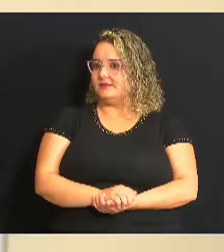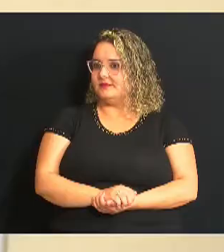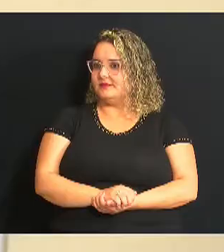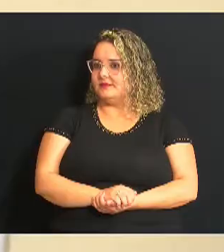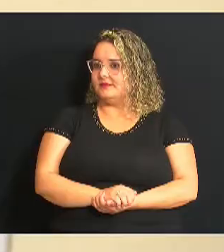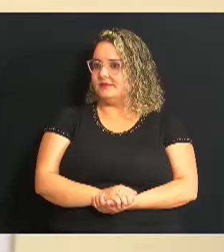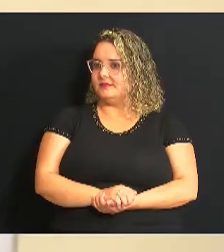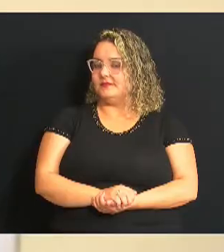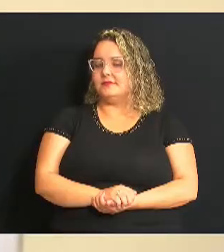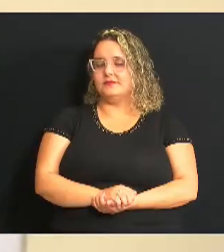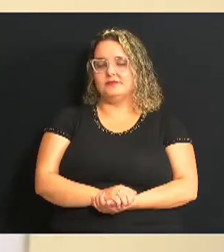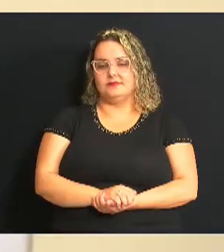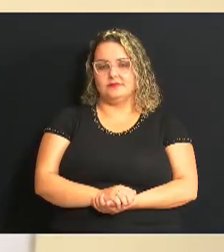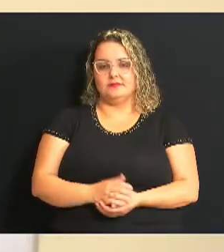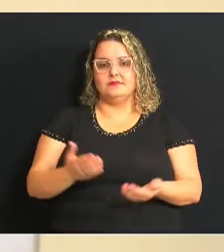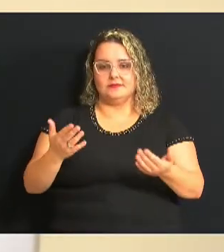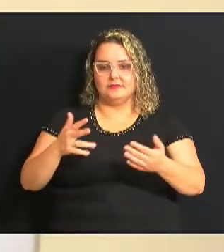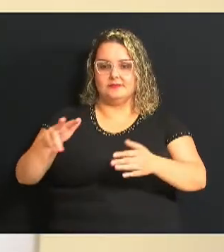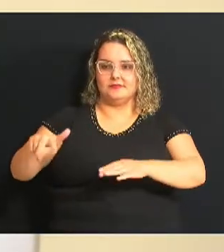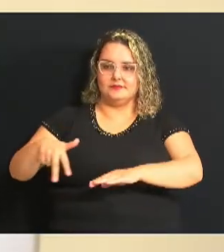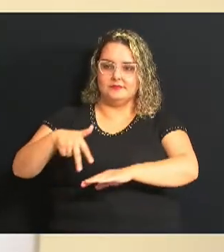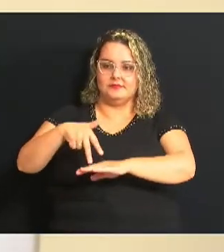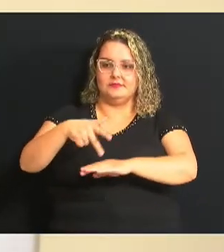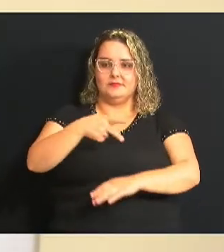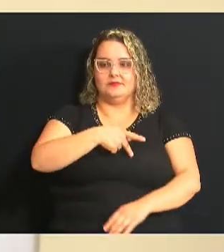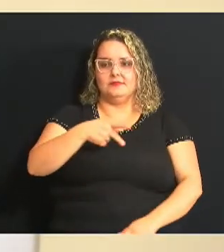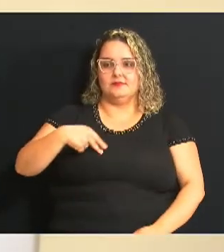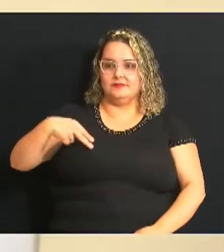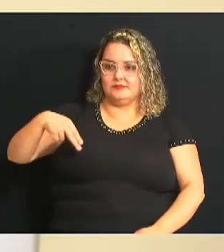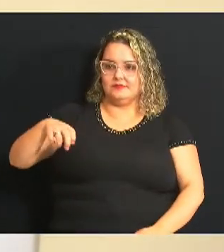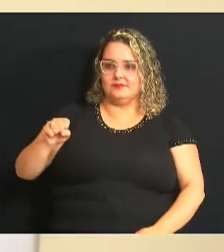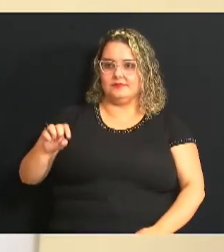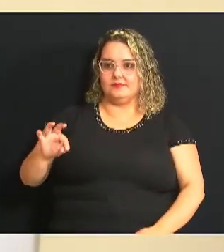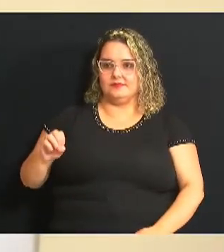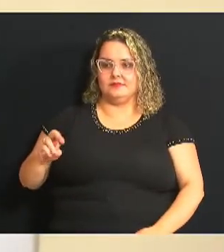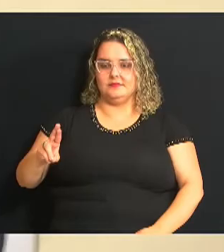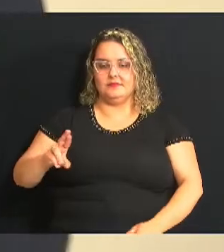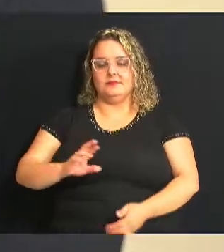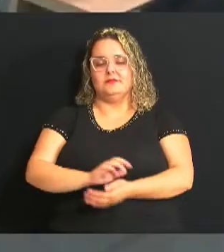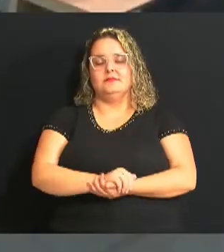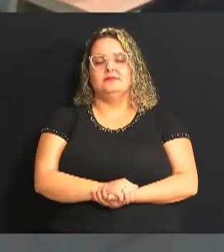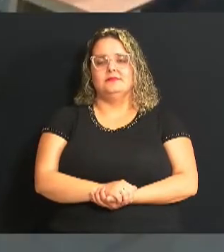Com a palavra agora, pastor Nestor Teixeira da Silva.